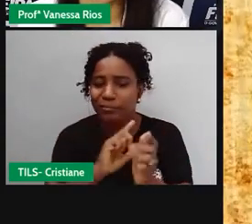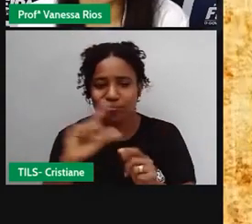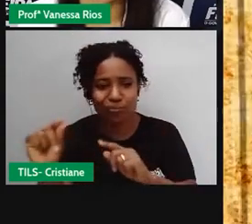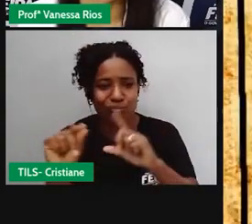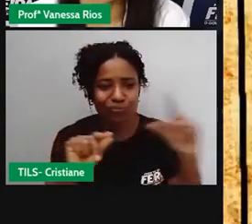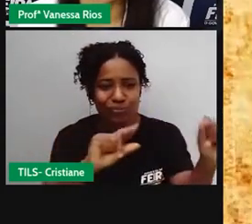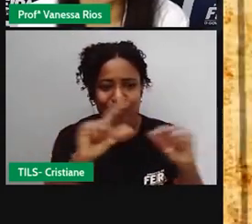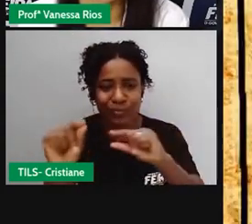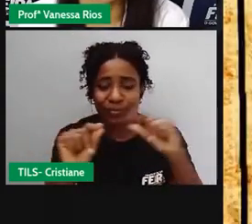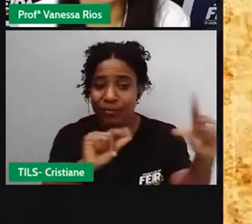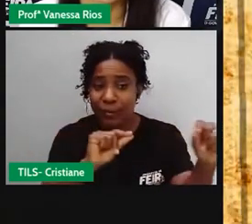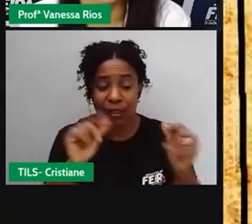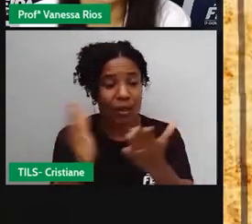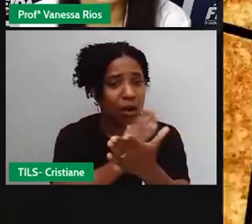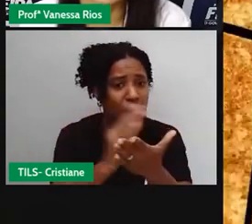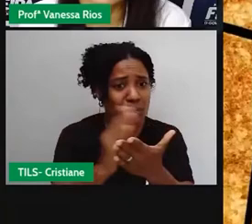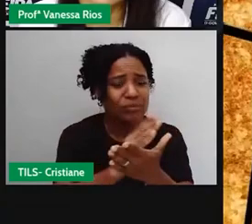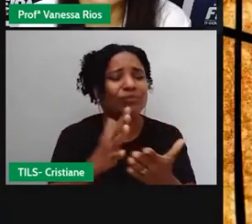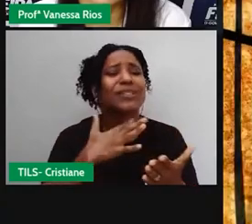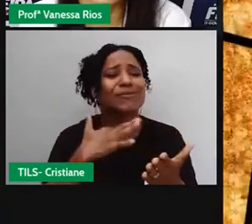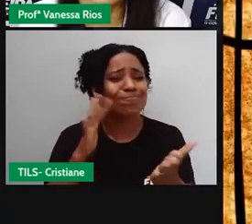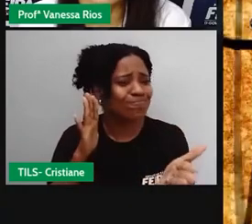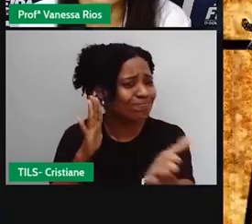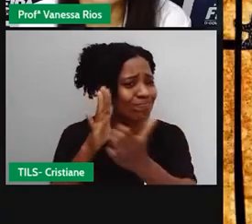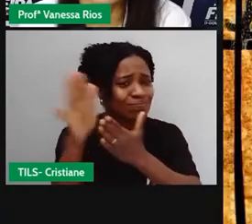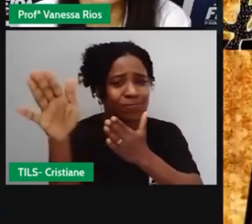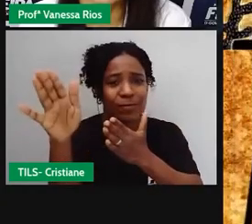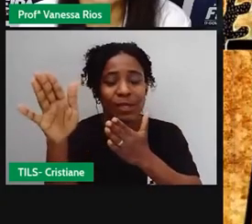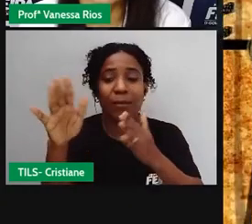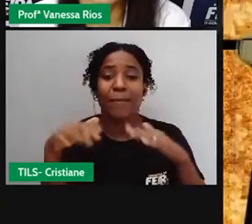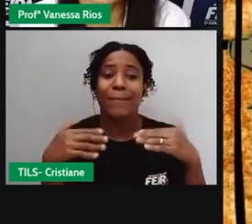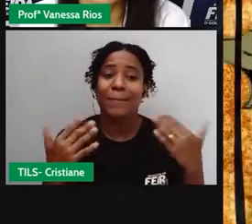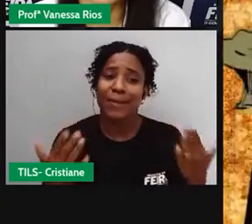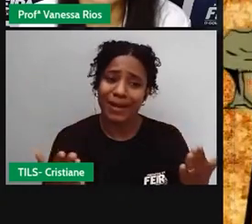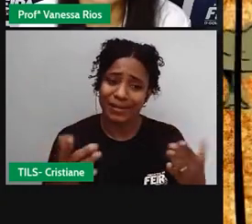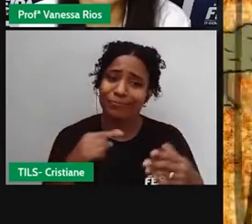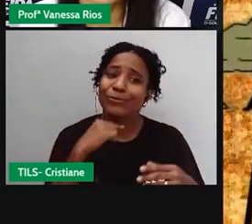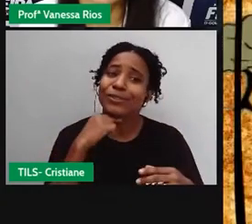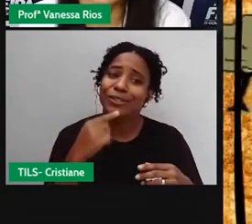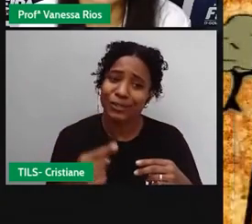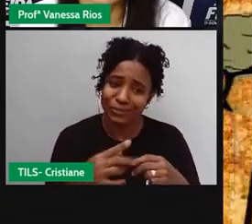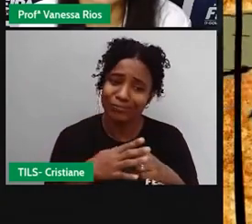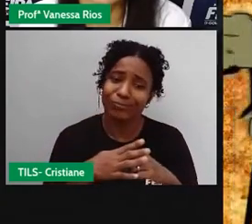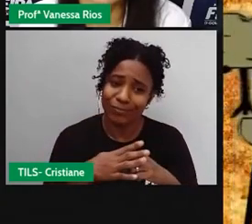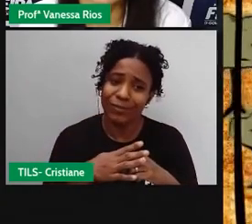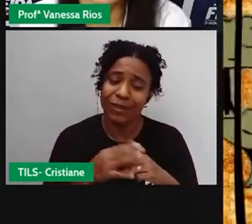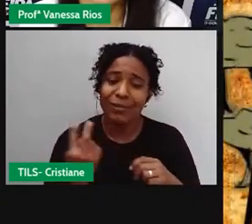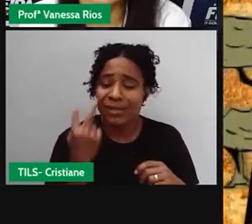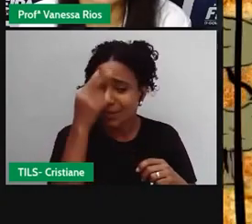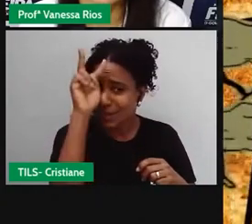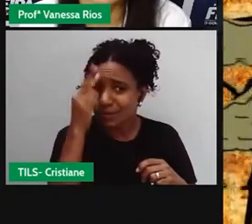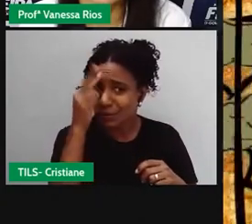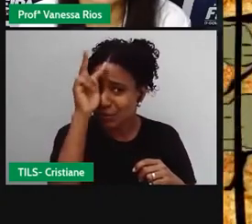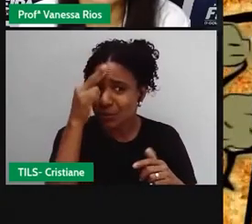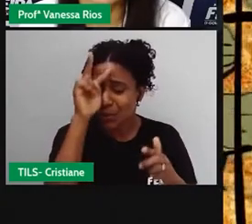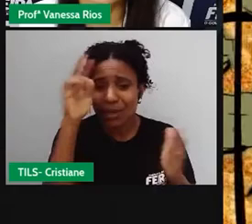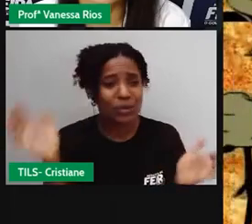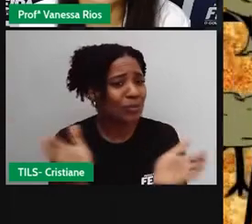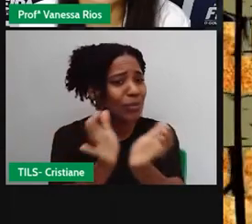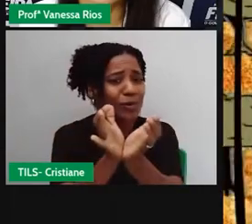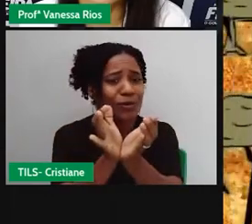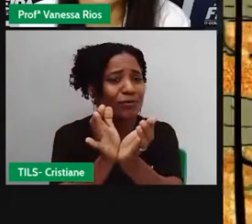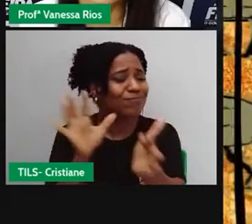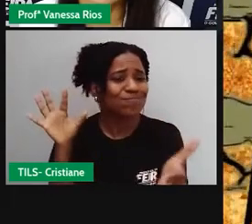que tentou fugir e não conseguiu. Mas o maior estrago estava na história do povo. Se alguém perguntasse onde o Brasil tinha